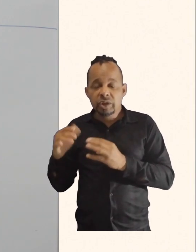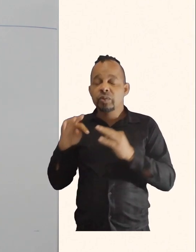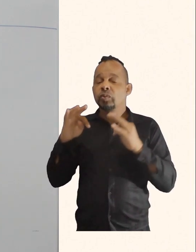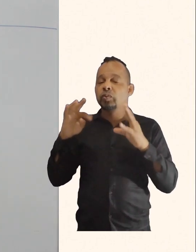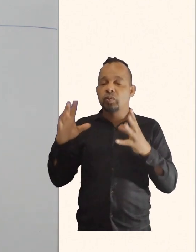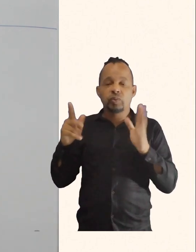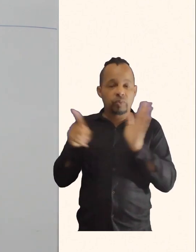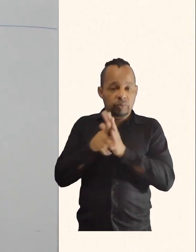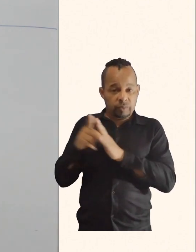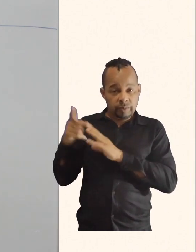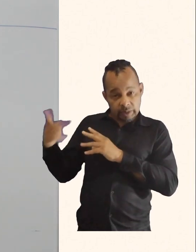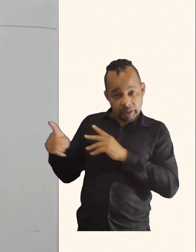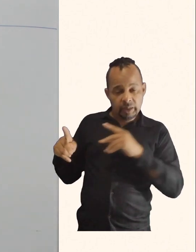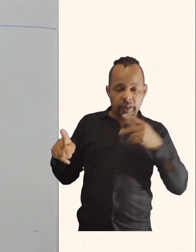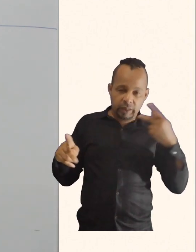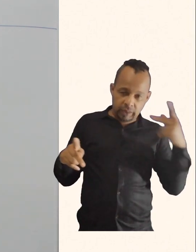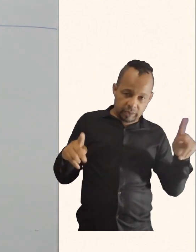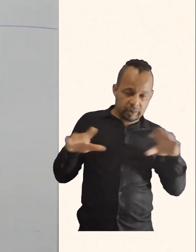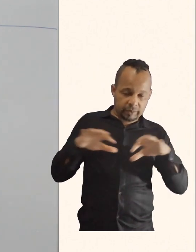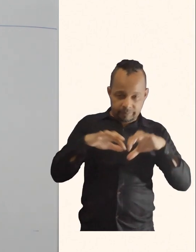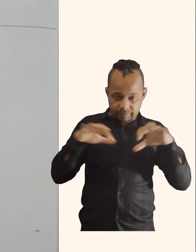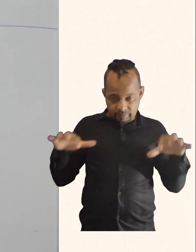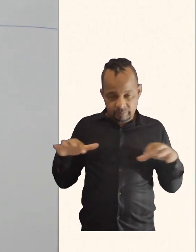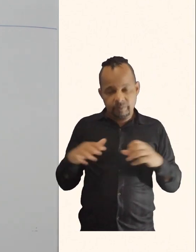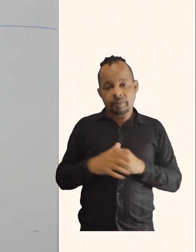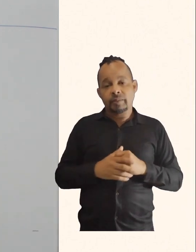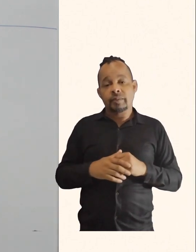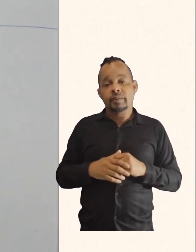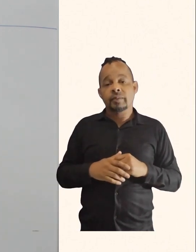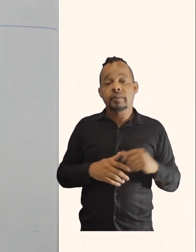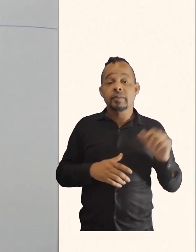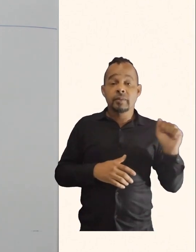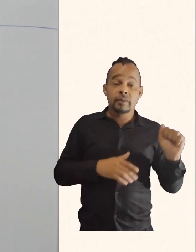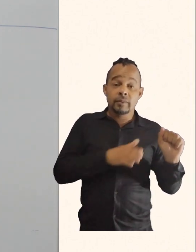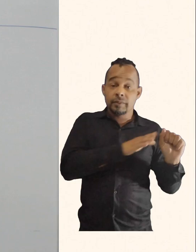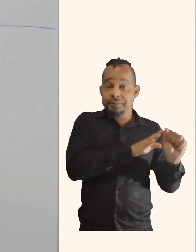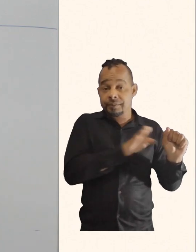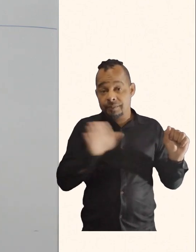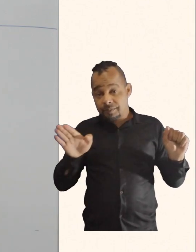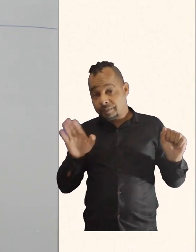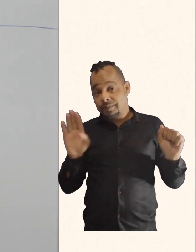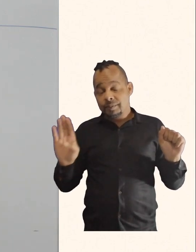as características de B, beleza? Para ir de A até B,